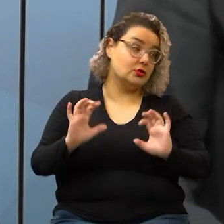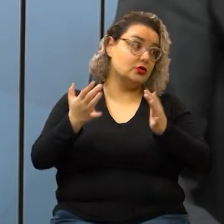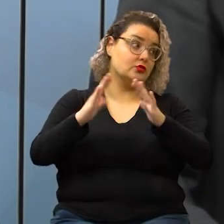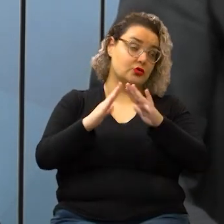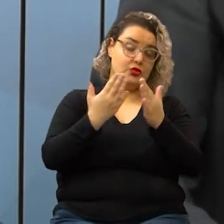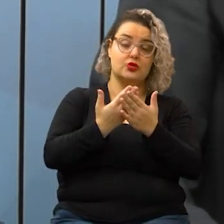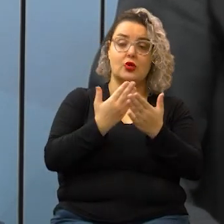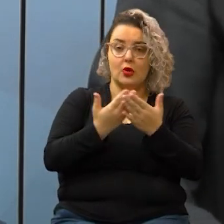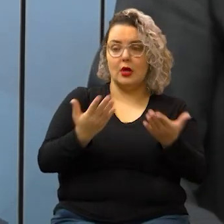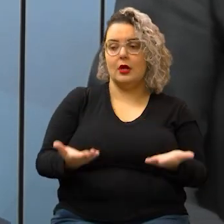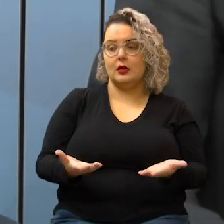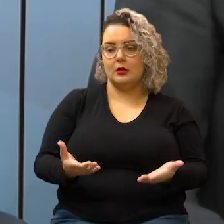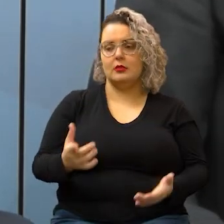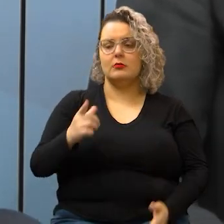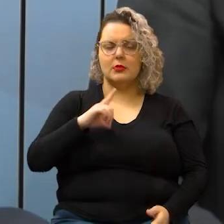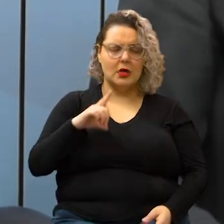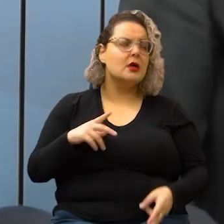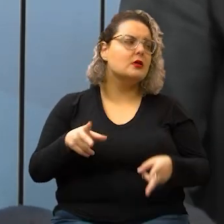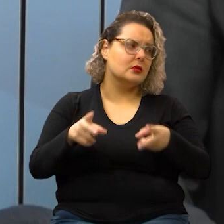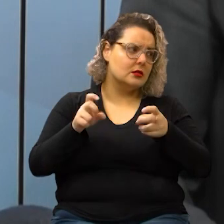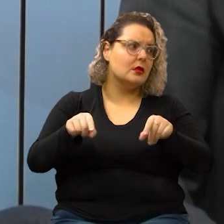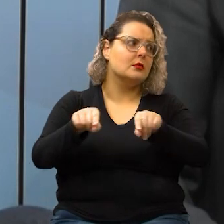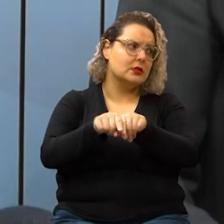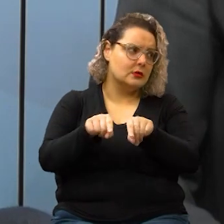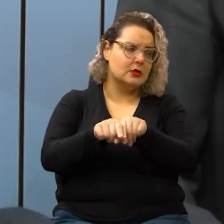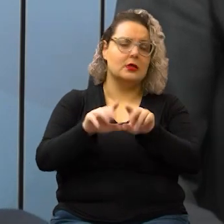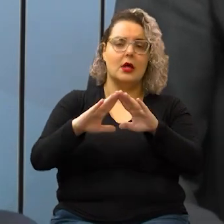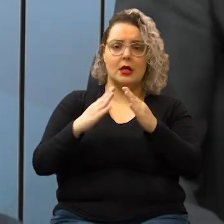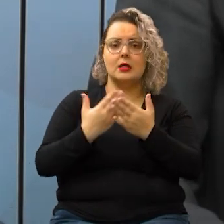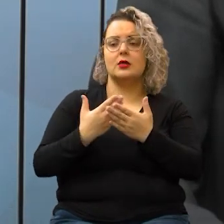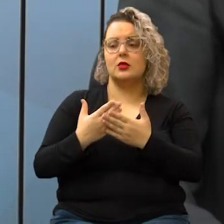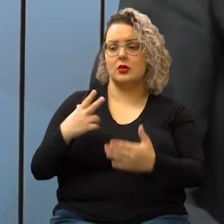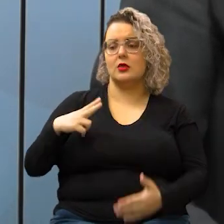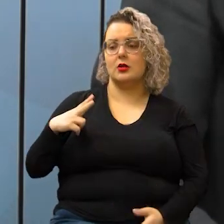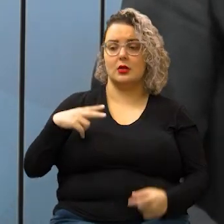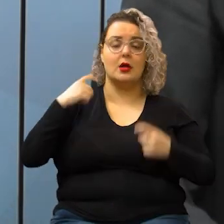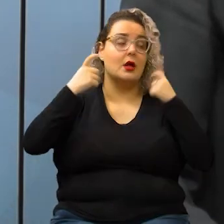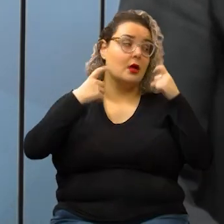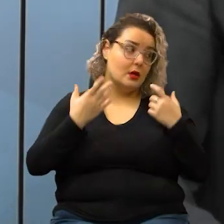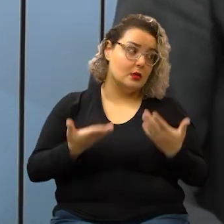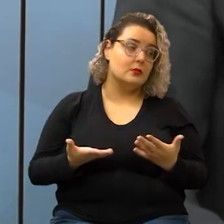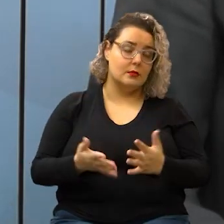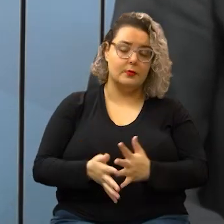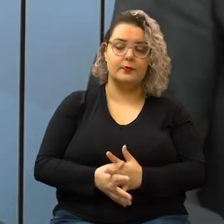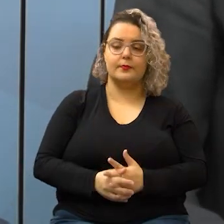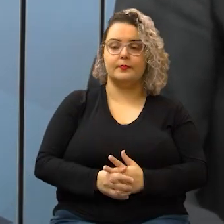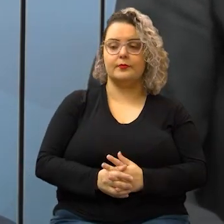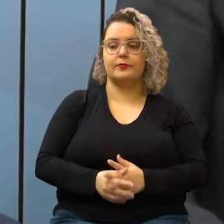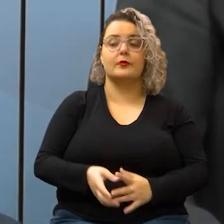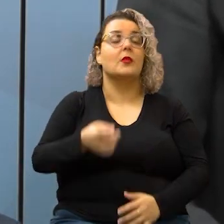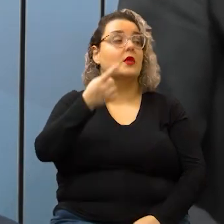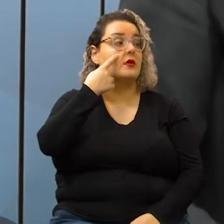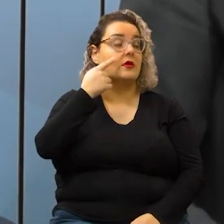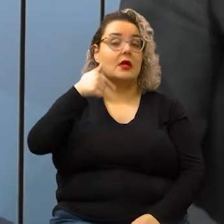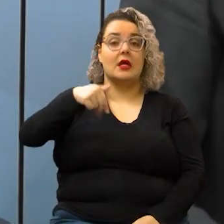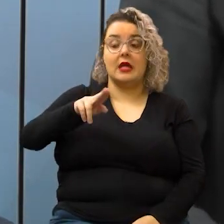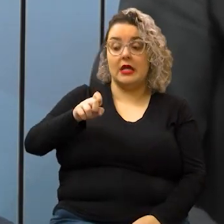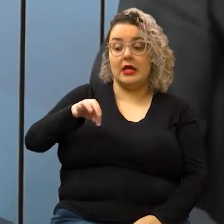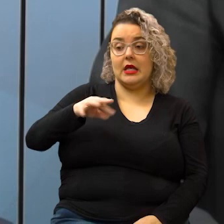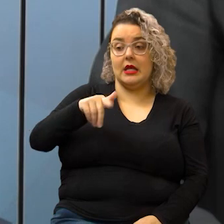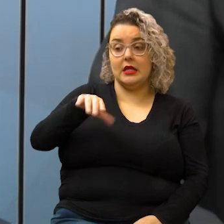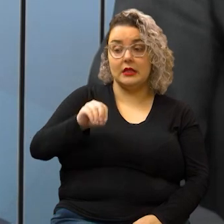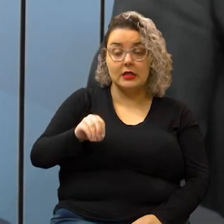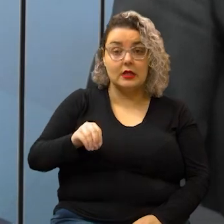escolas. Mas eu tenho percebido também nas escolas particulares essa preocupação. Você vê quentão, você vê cerveja,